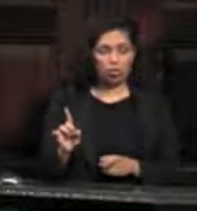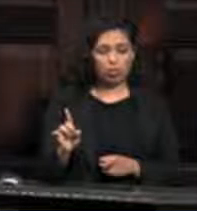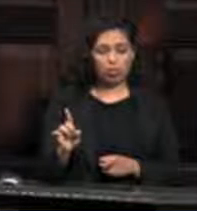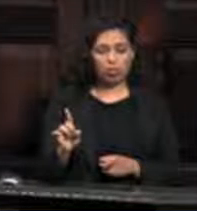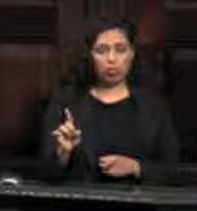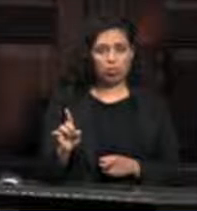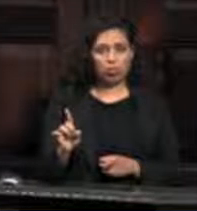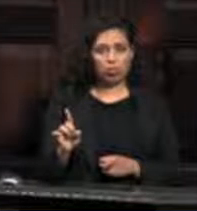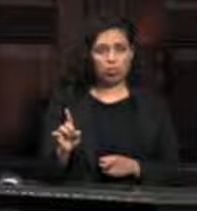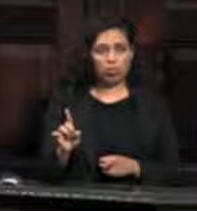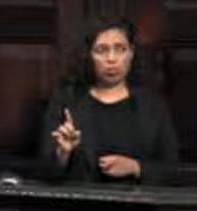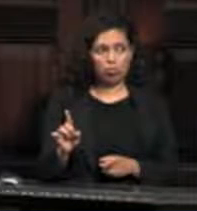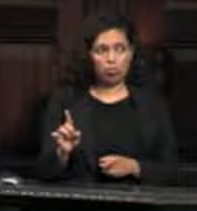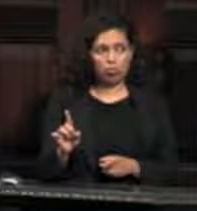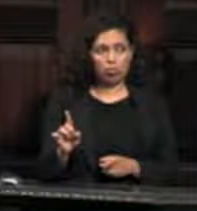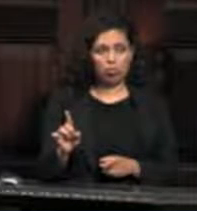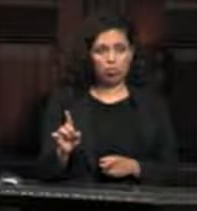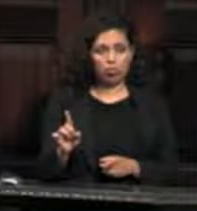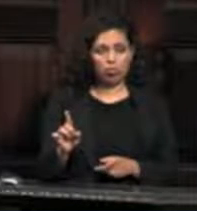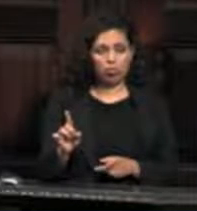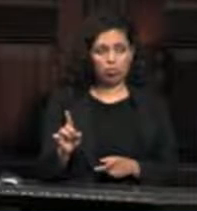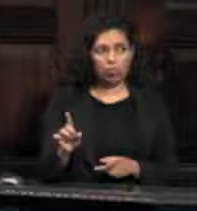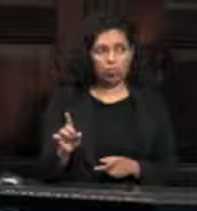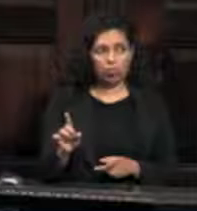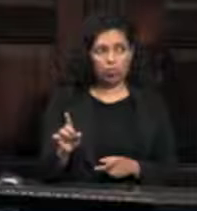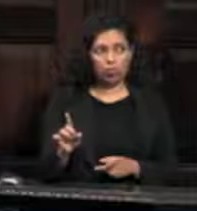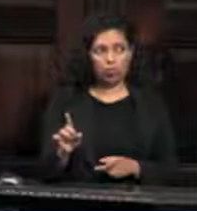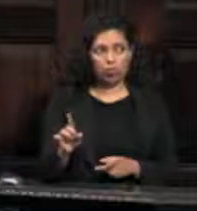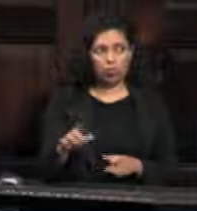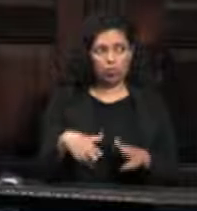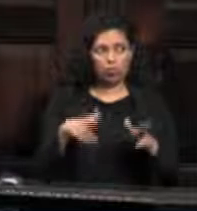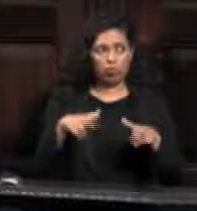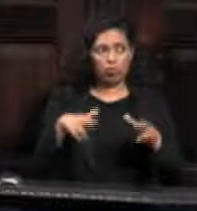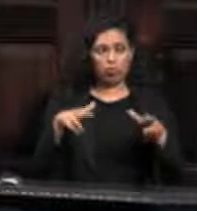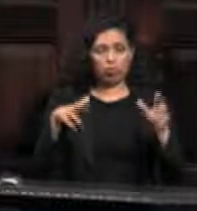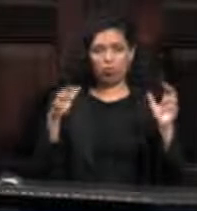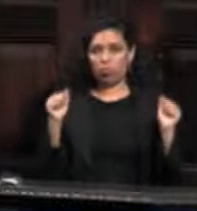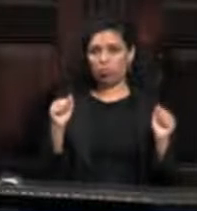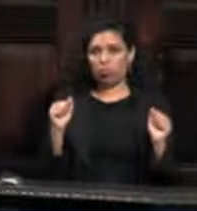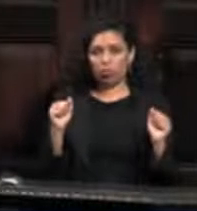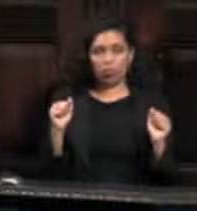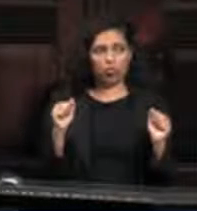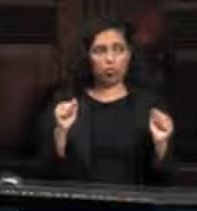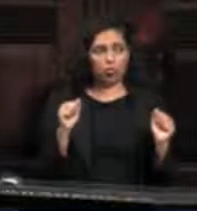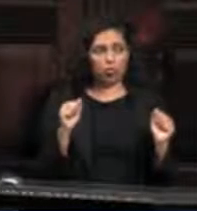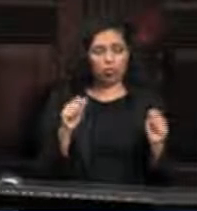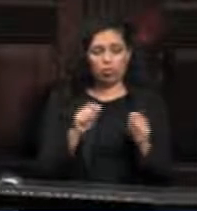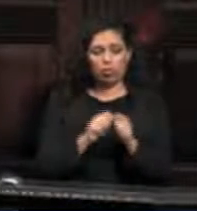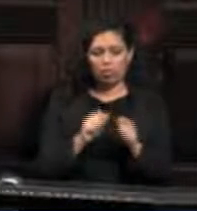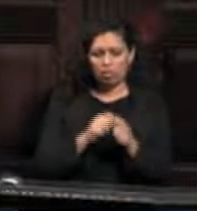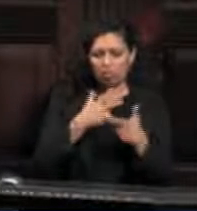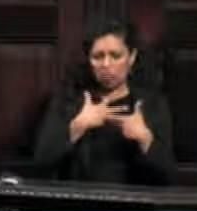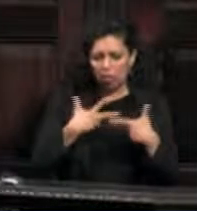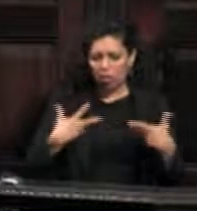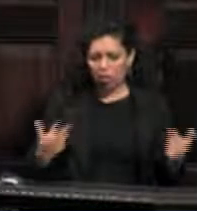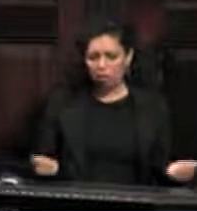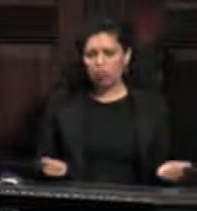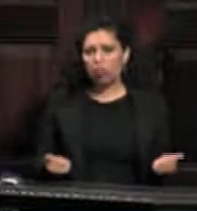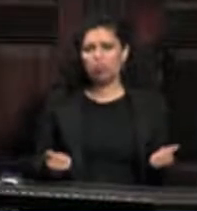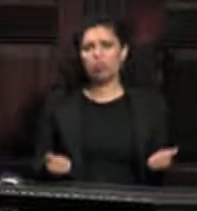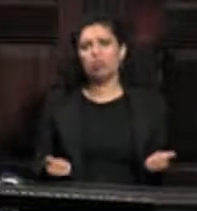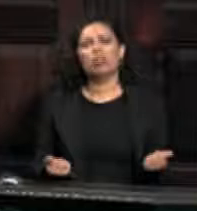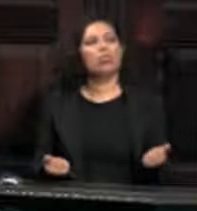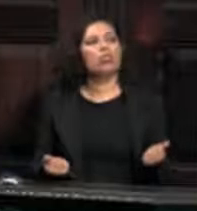poderão, de outra maneira, fazer valer as suas intenções